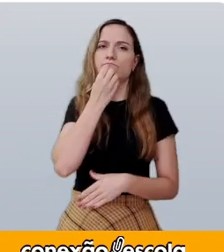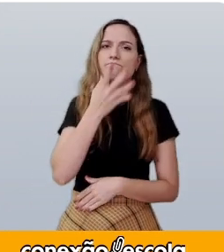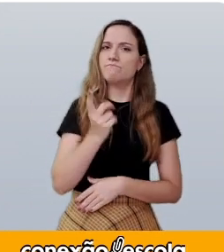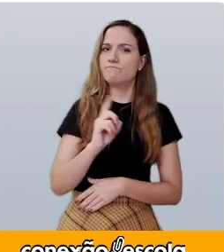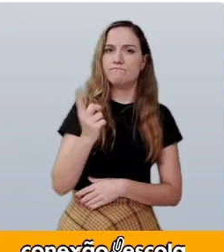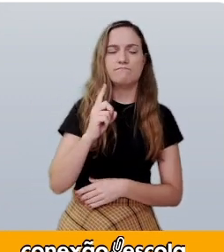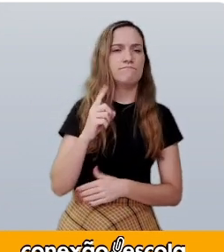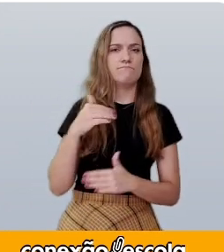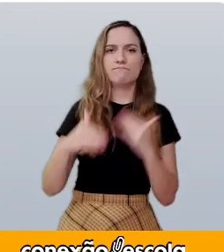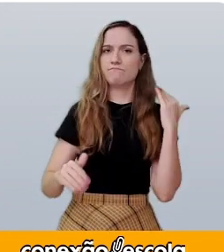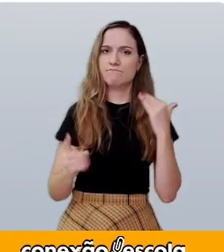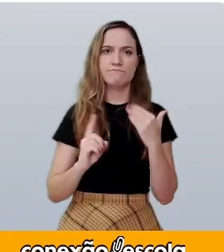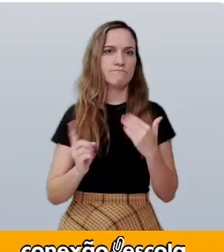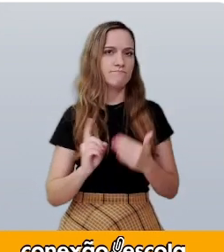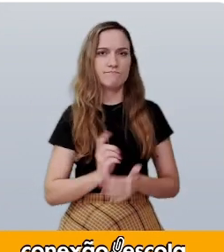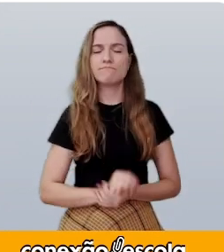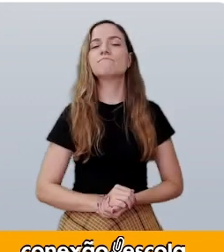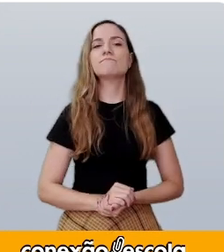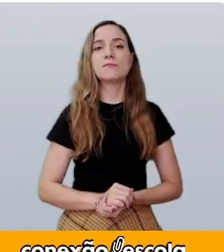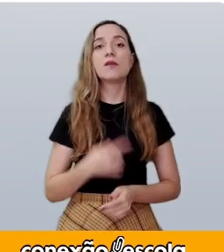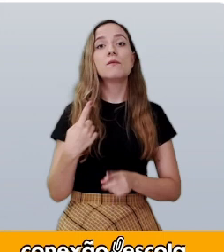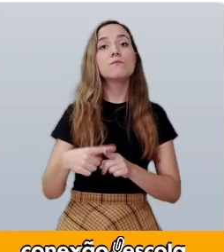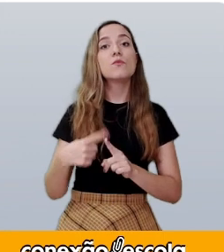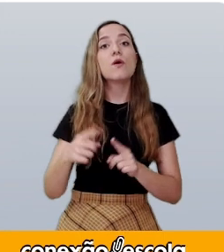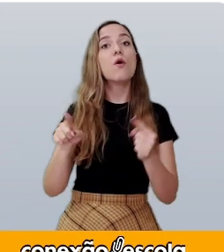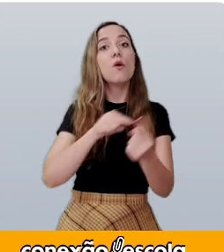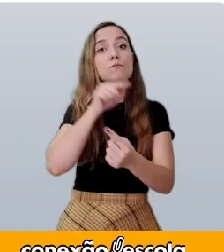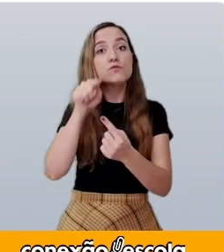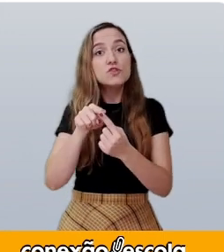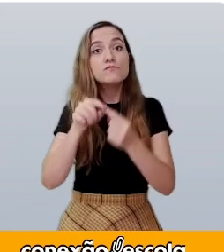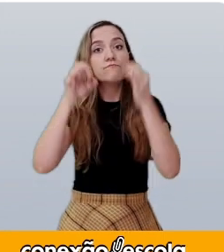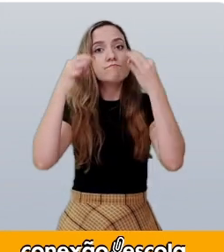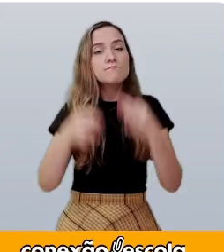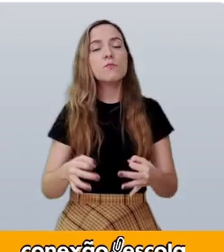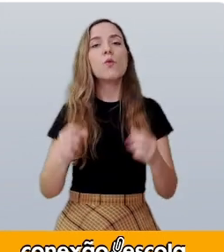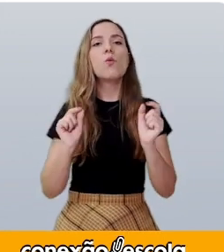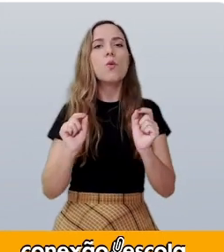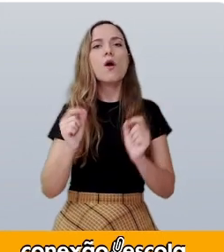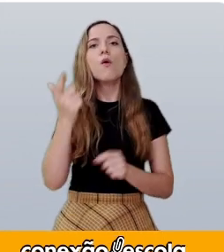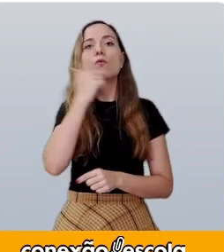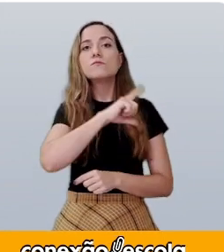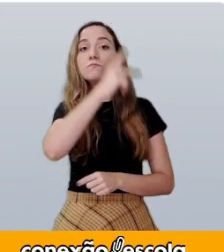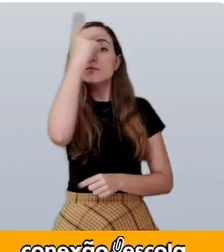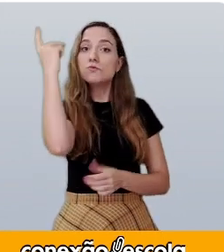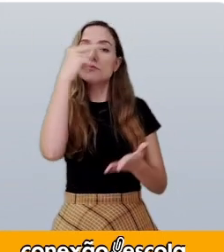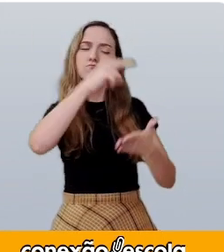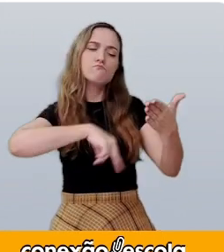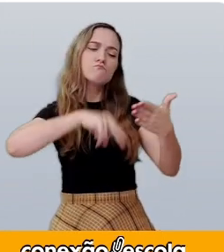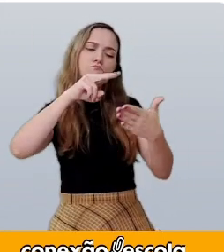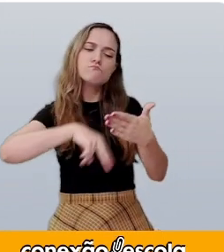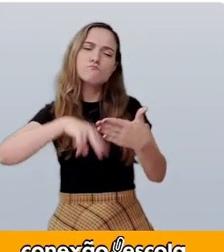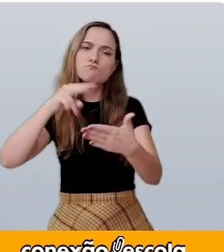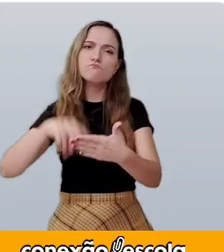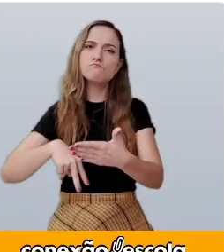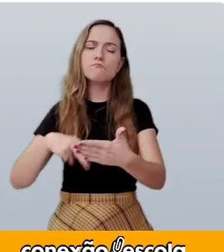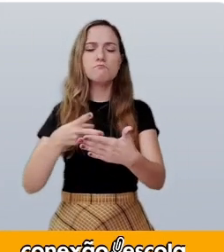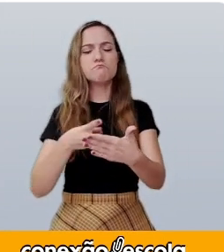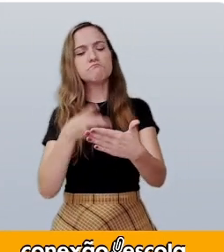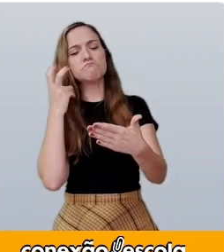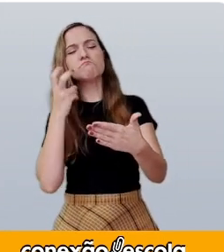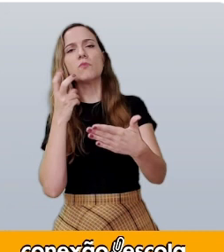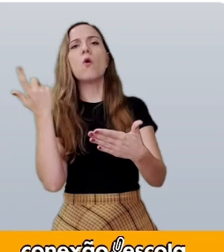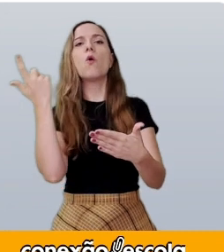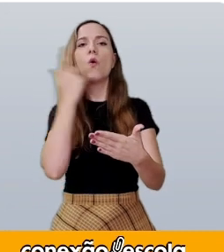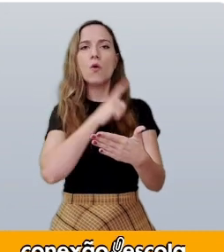é aconselhável, pois o objetivo maior é fazer com que o leitor, o